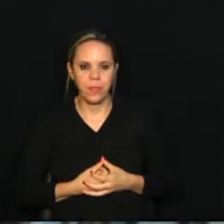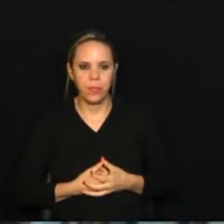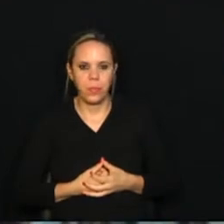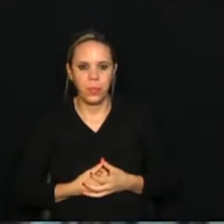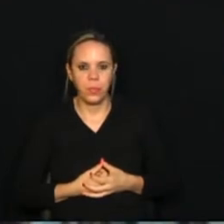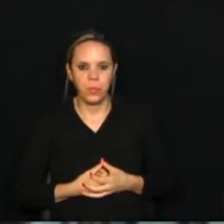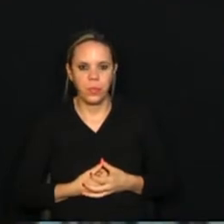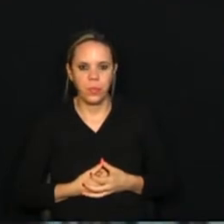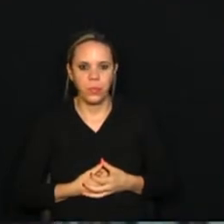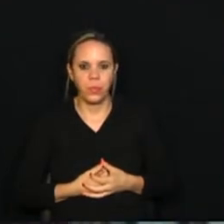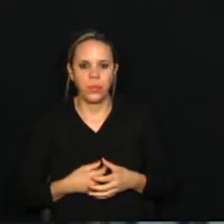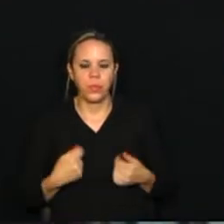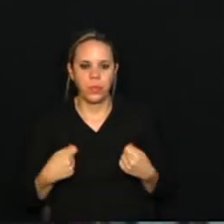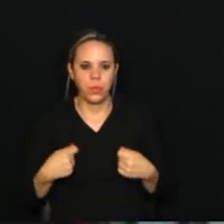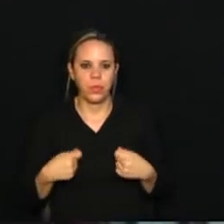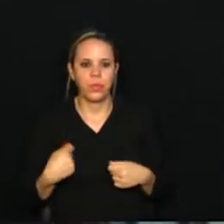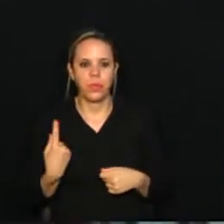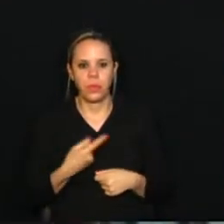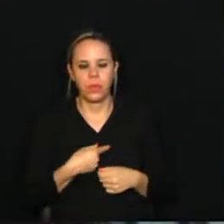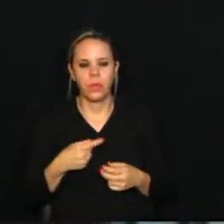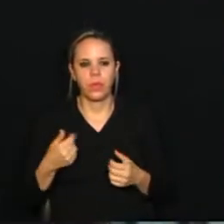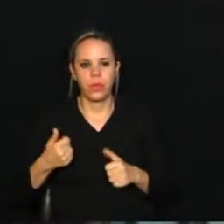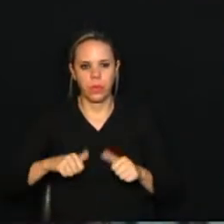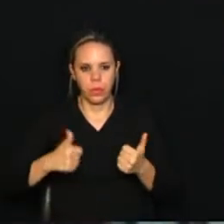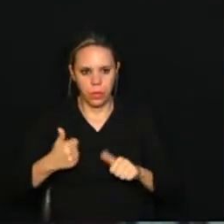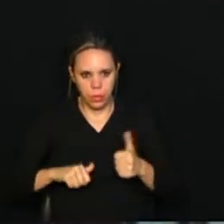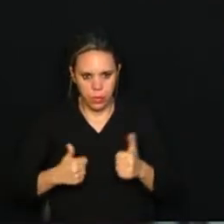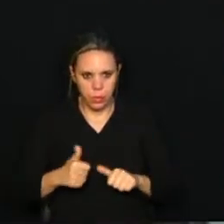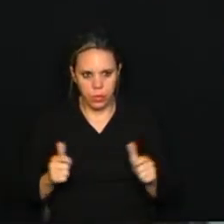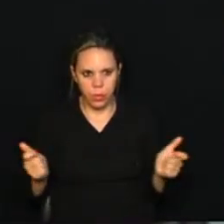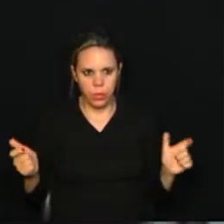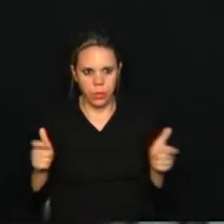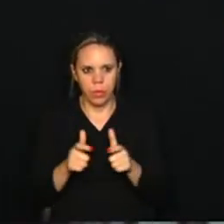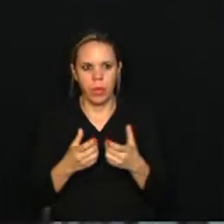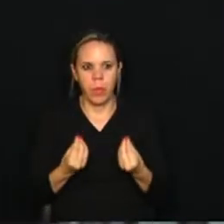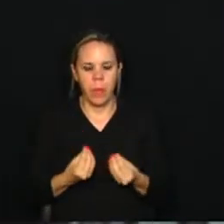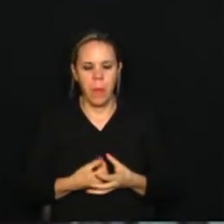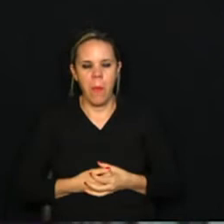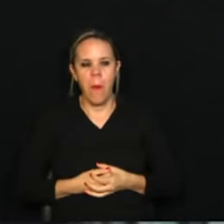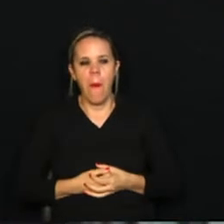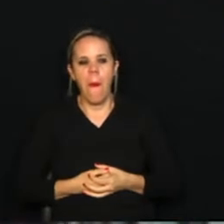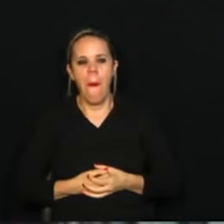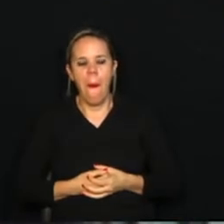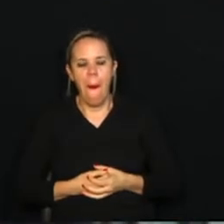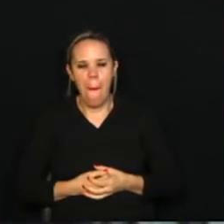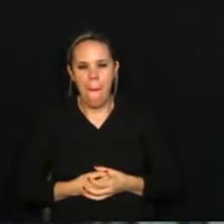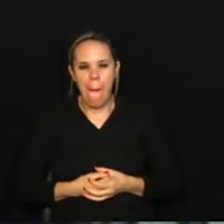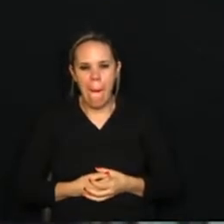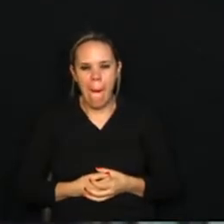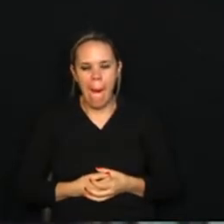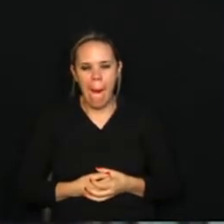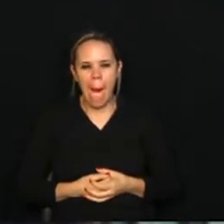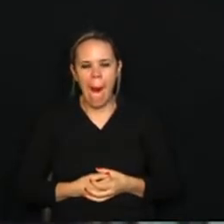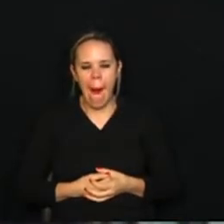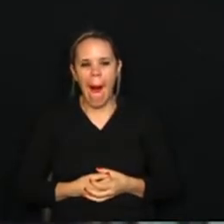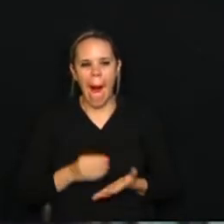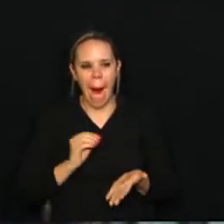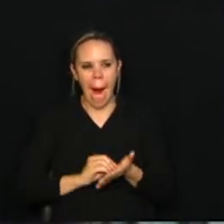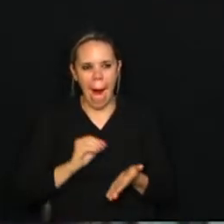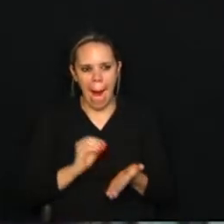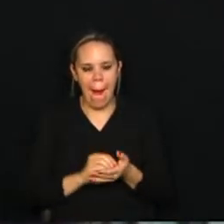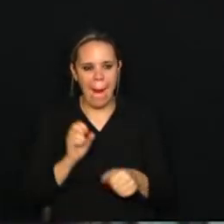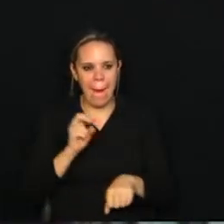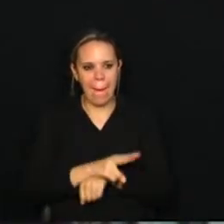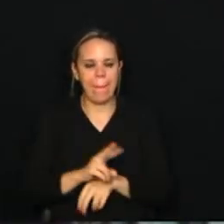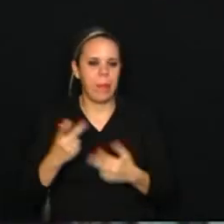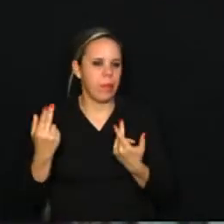a precisão da nossa análise diminui bastante, porque esse déficit ele não